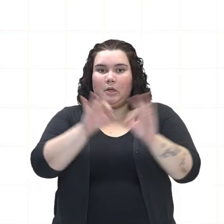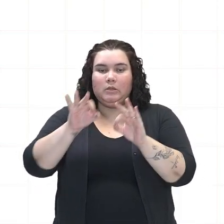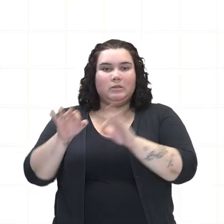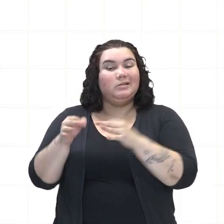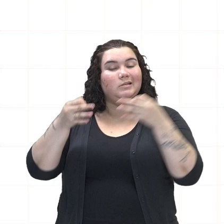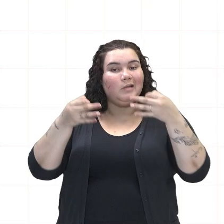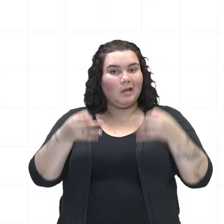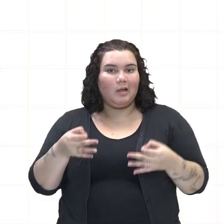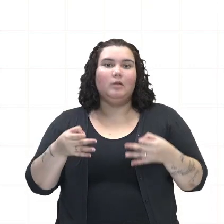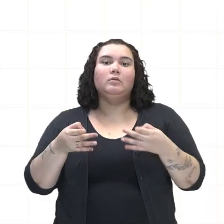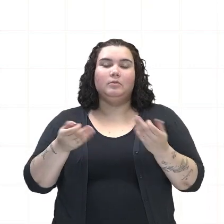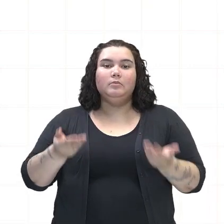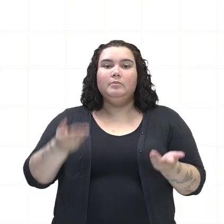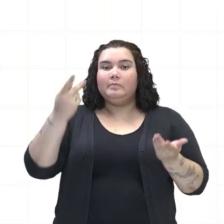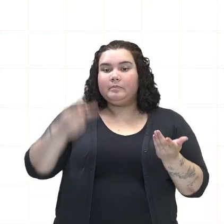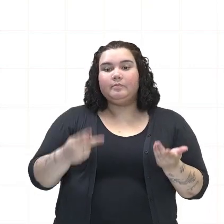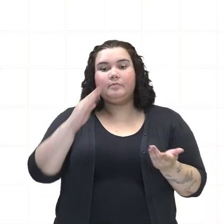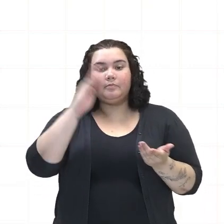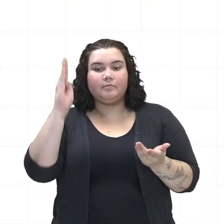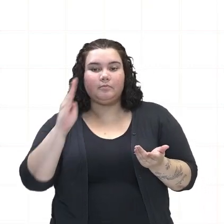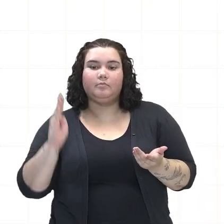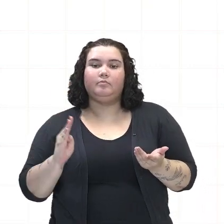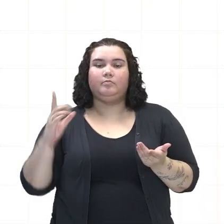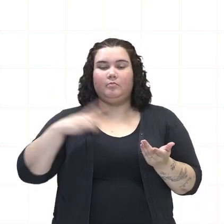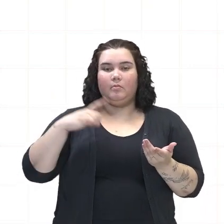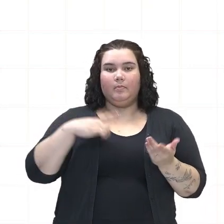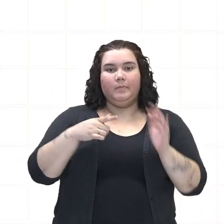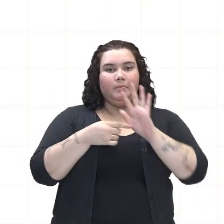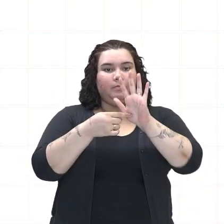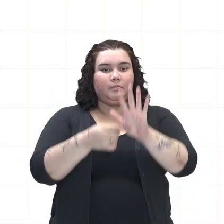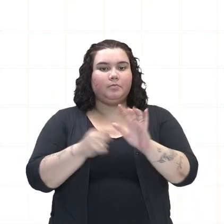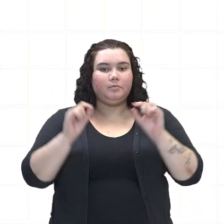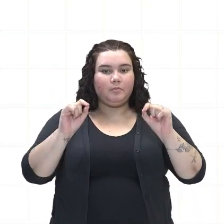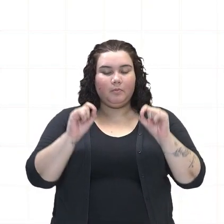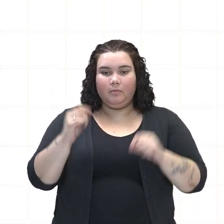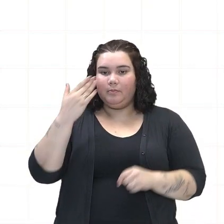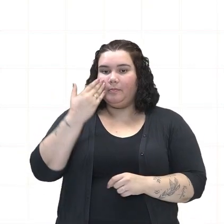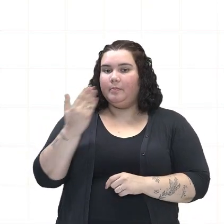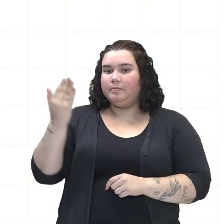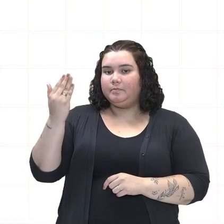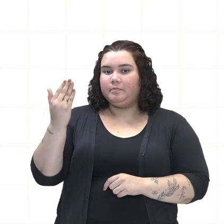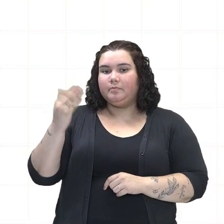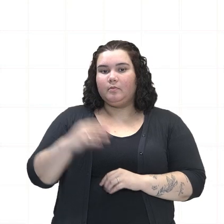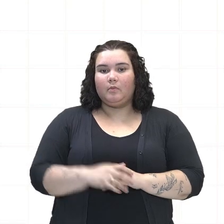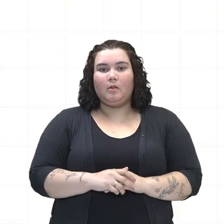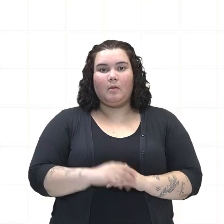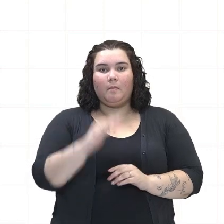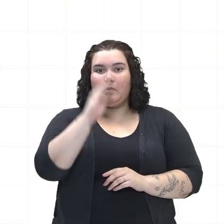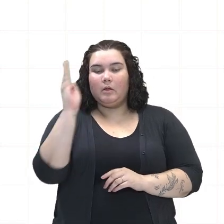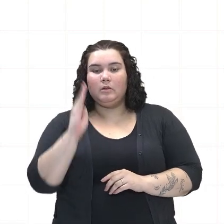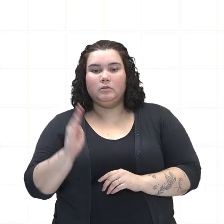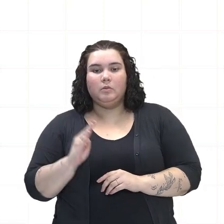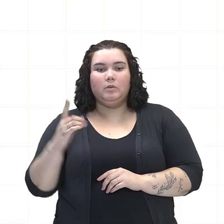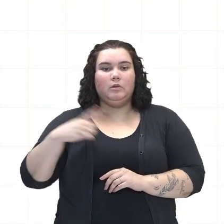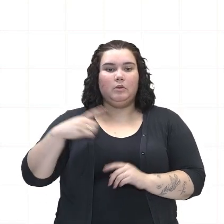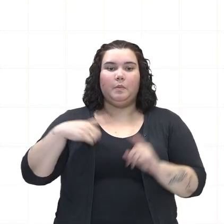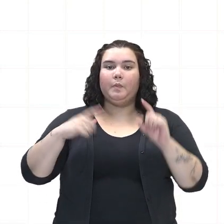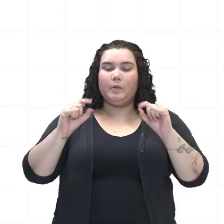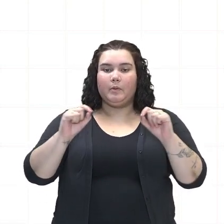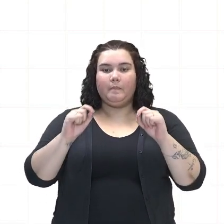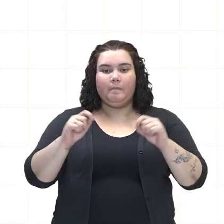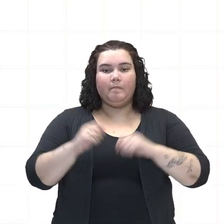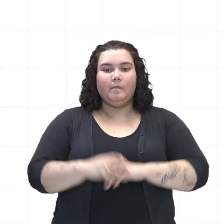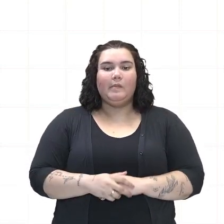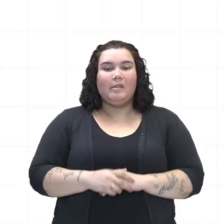Aqui no Brasil, pessoal, a gente tem ali, como a gente vai ver na próxima tela, né, aqui no Brasil a gente ainda tem uma dependência muito grande